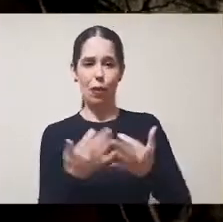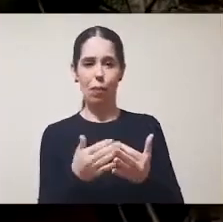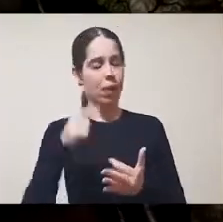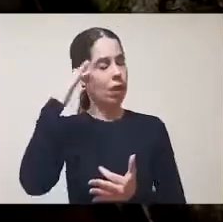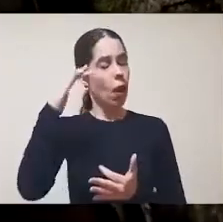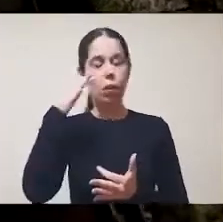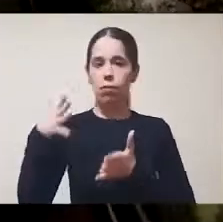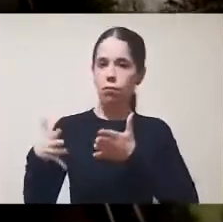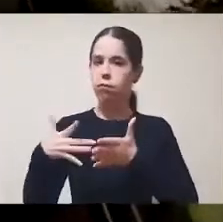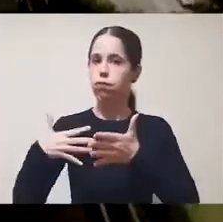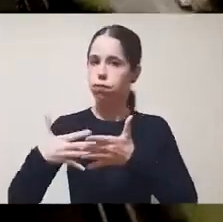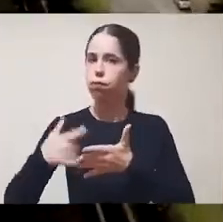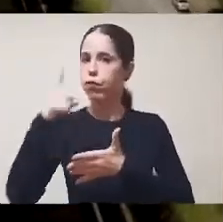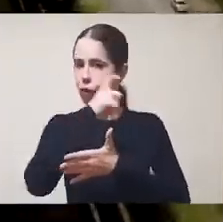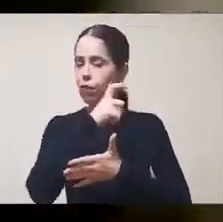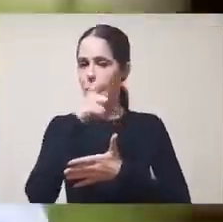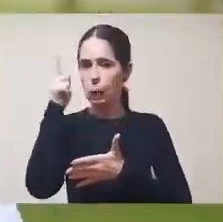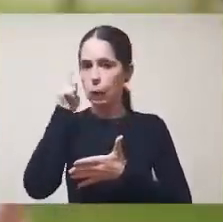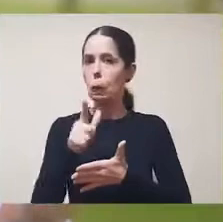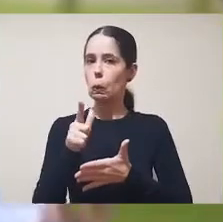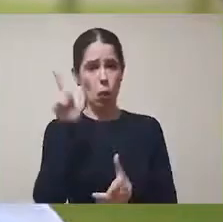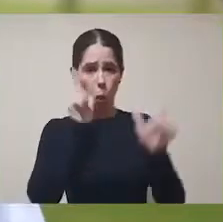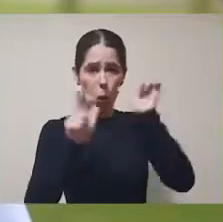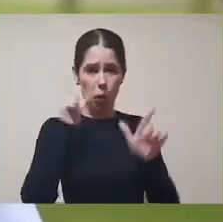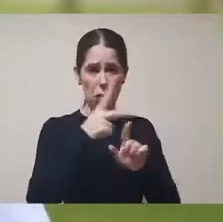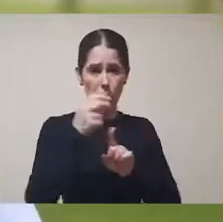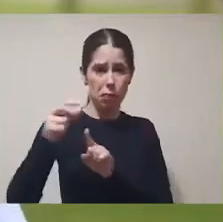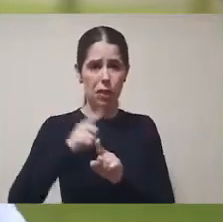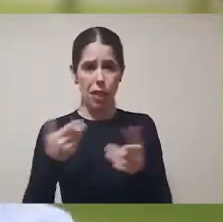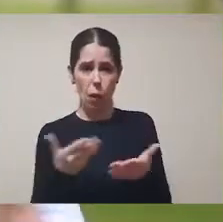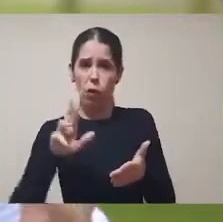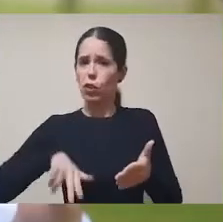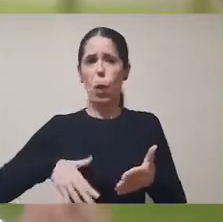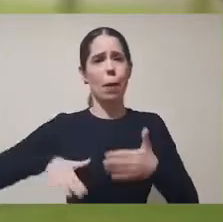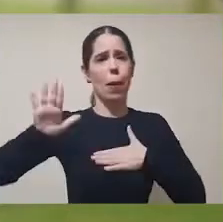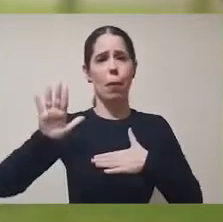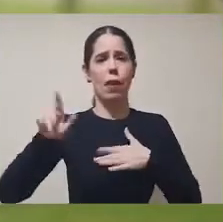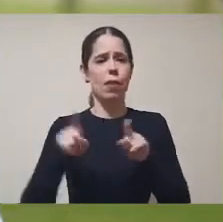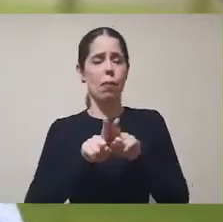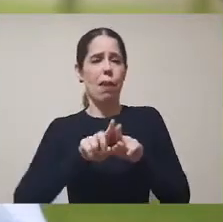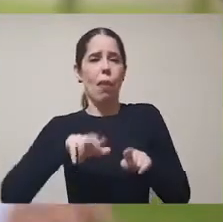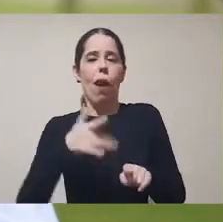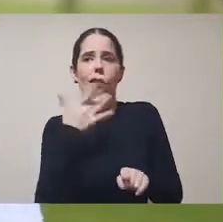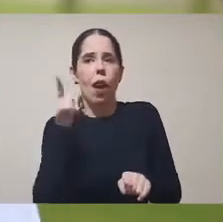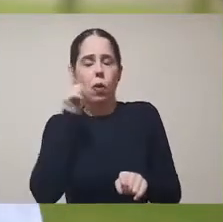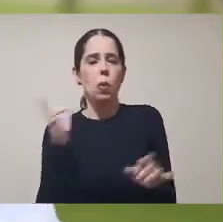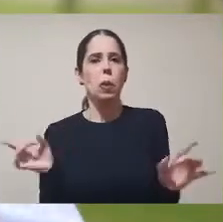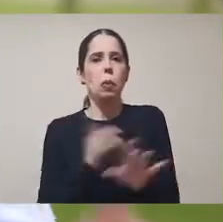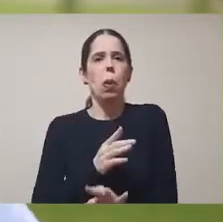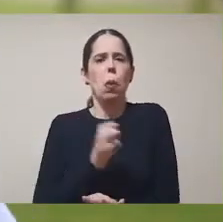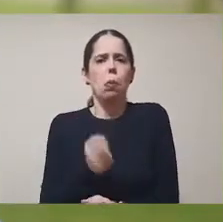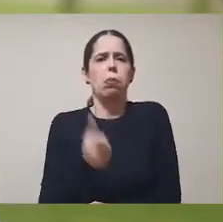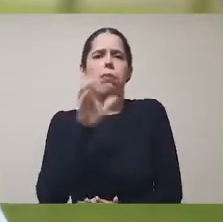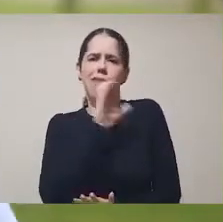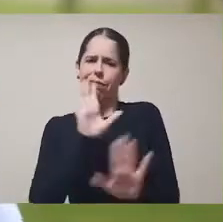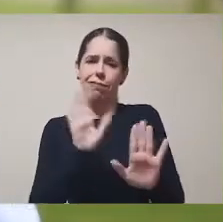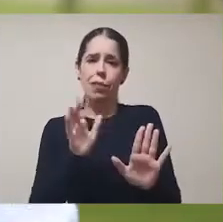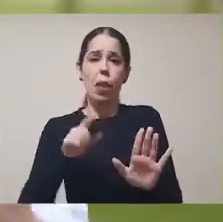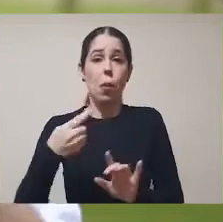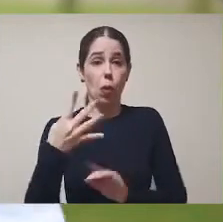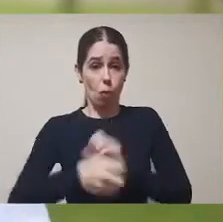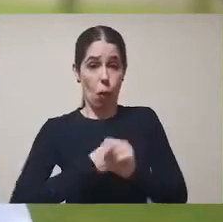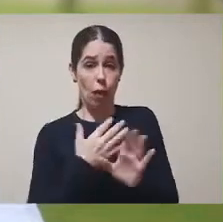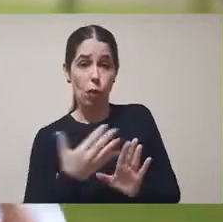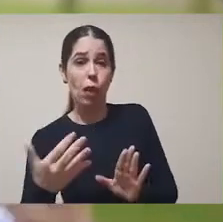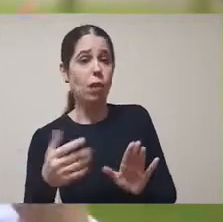longo caminho que percorremos para chegar até aqui. As conquistas que temos hoje não são promessas e não caíram do céu do dia para a noite. E